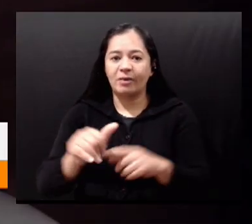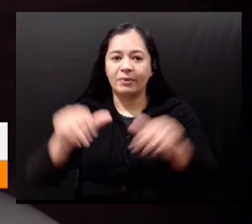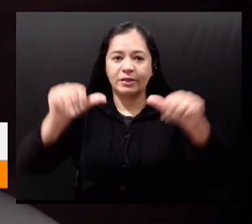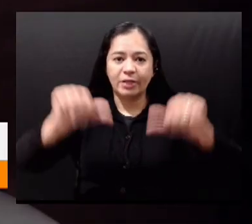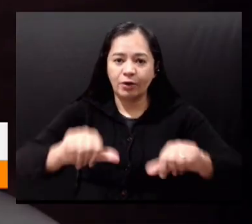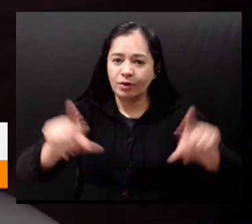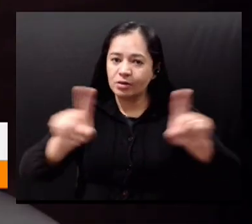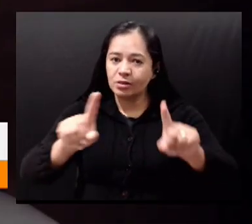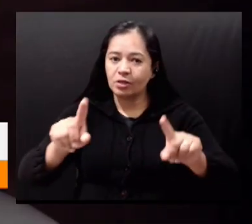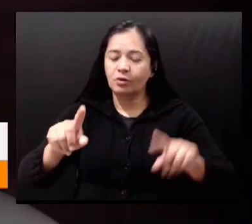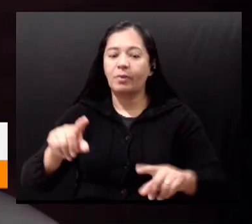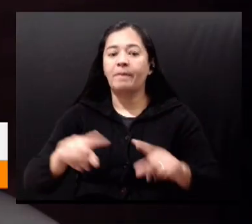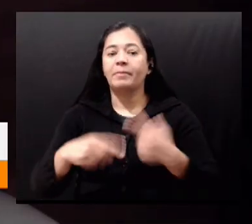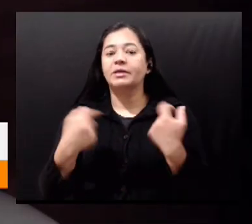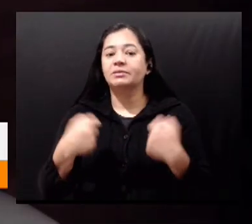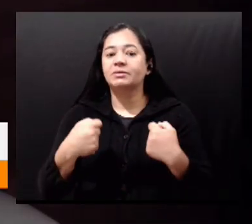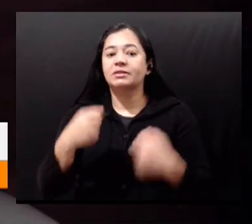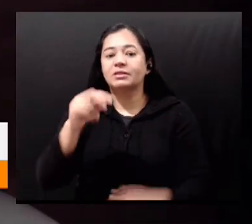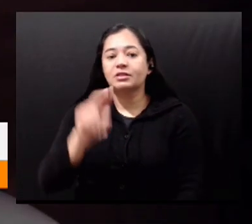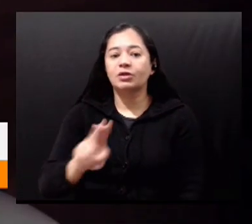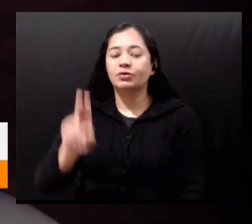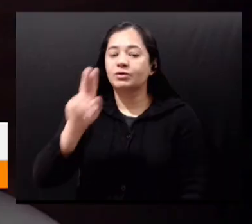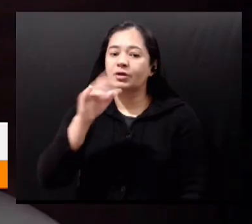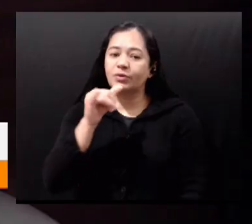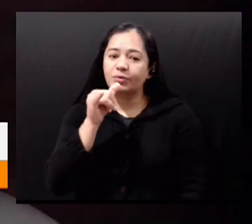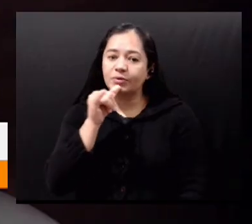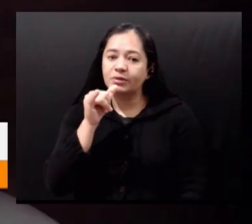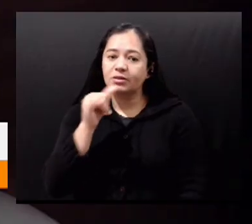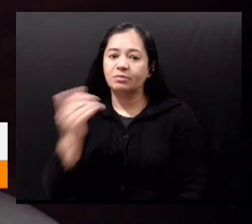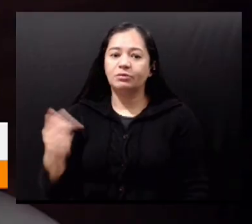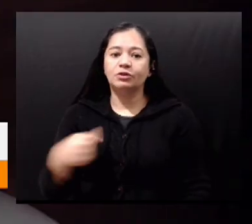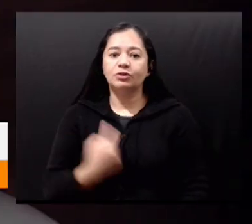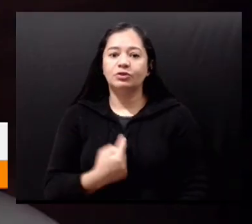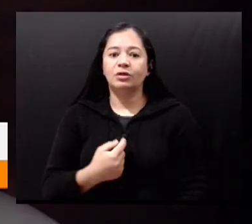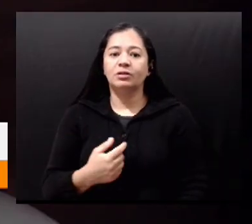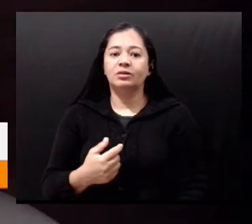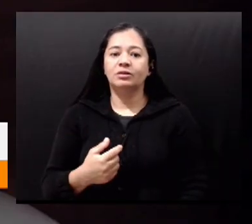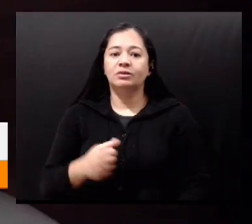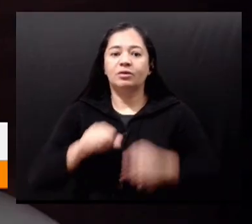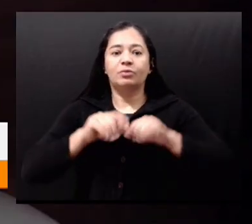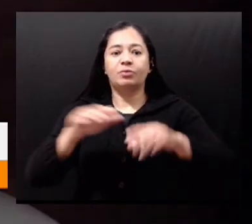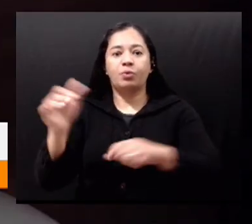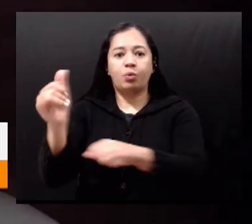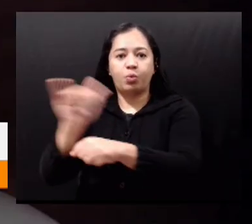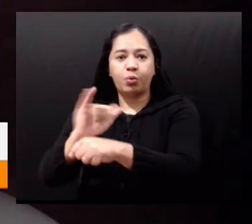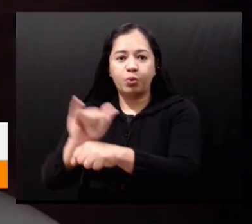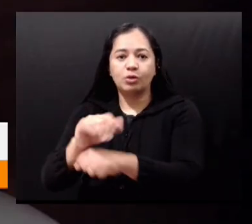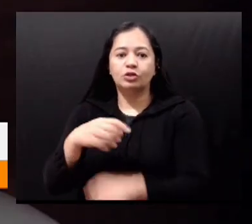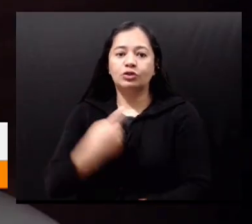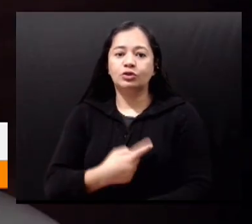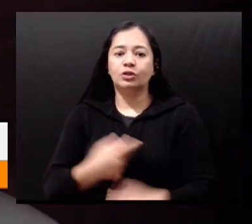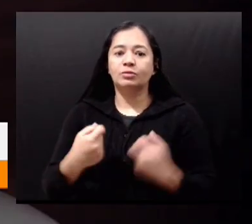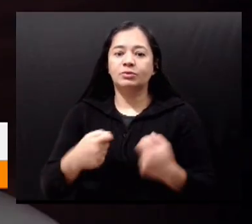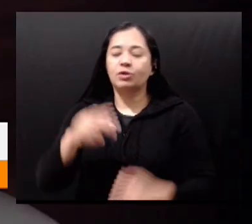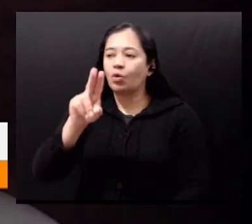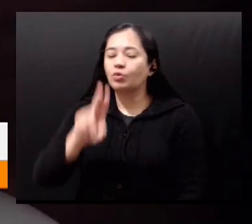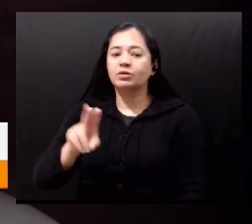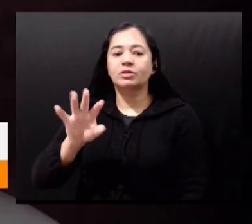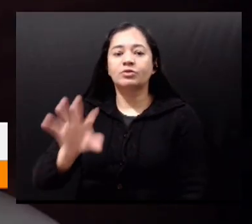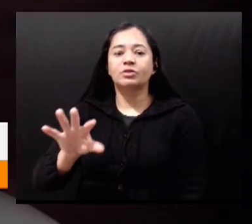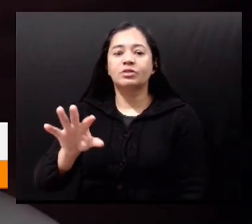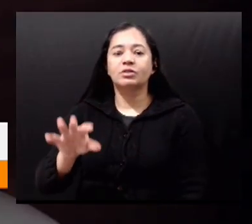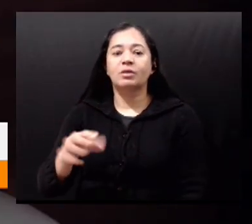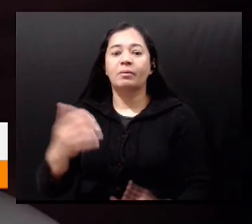ser usada. Por exemplo, a gente vai transmitir no YouTube, sim, né? Então, a exato, gente está usando isso aqui para trazer informação, é uma